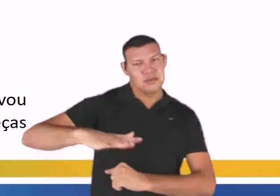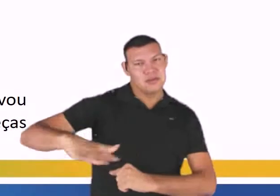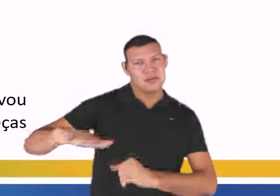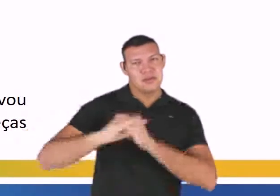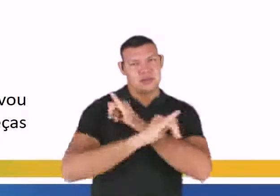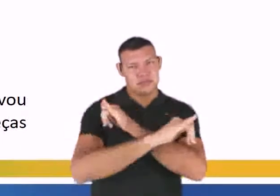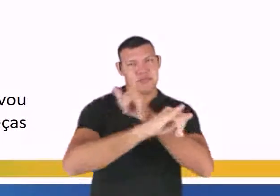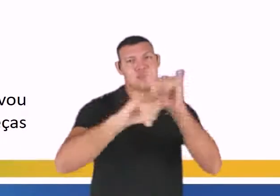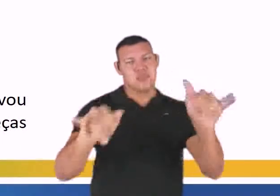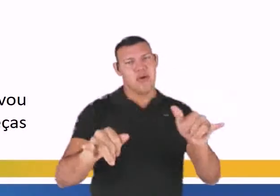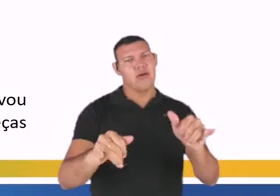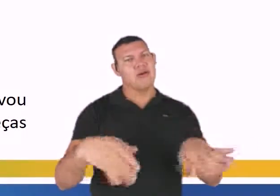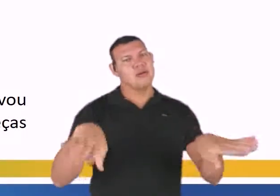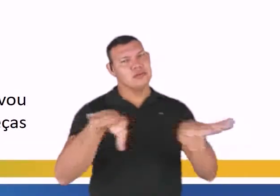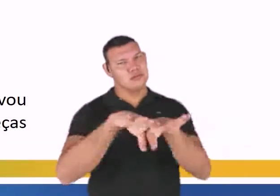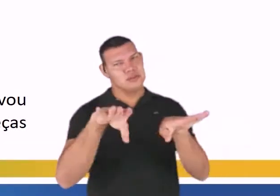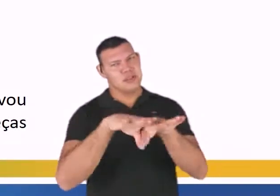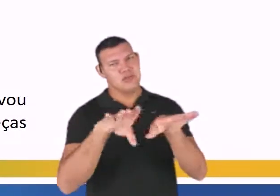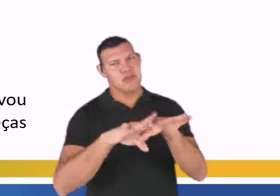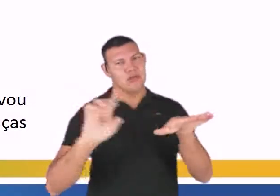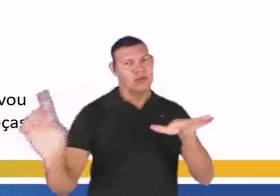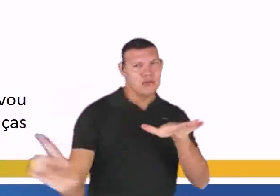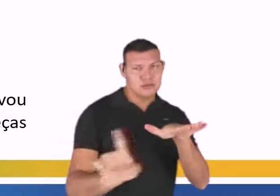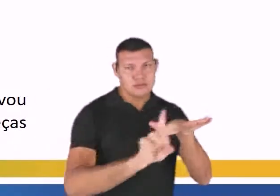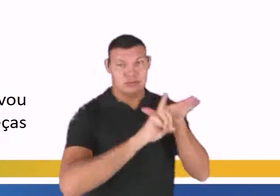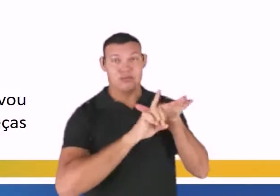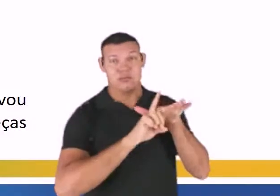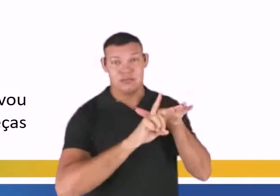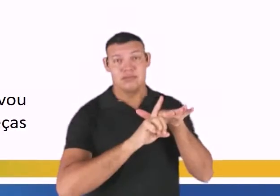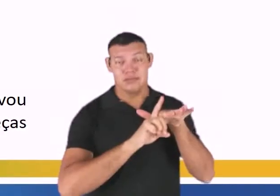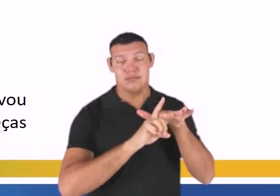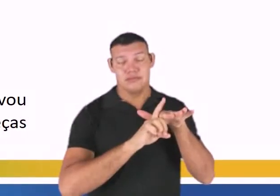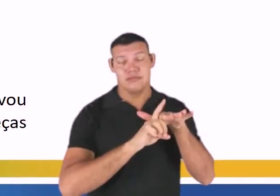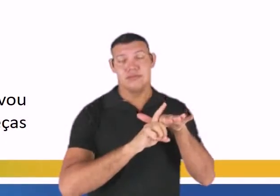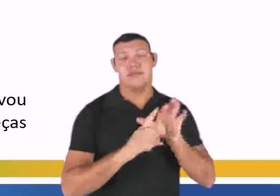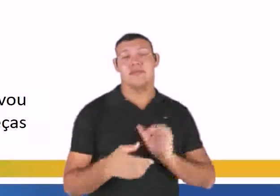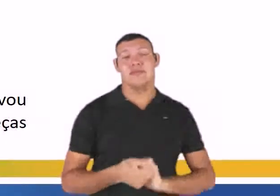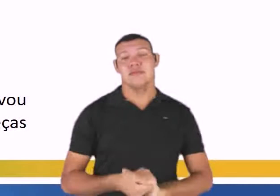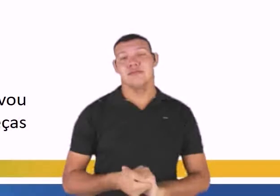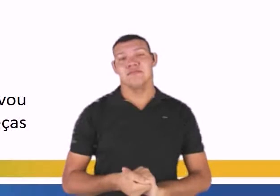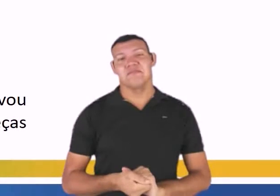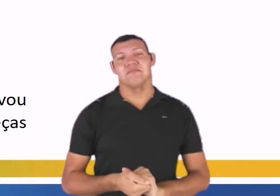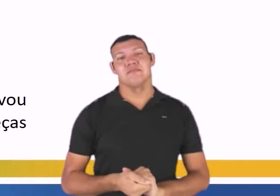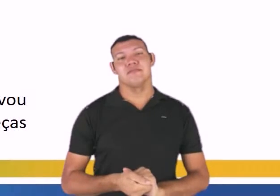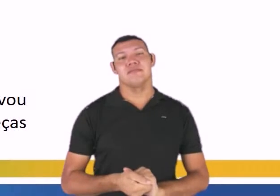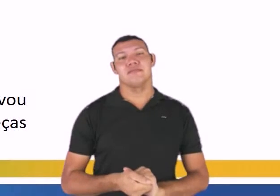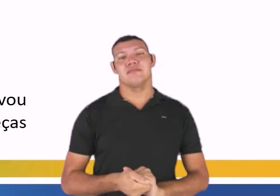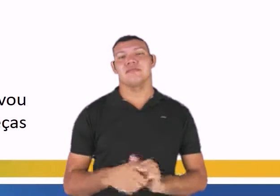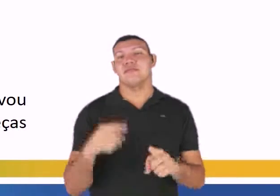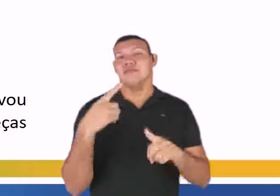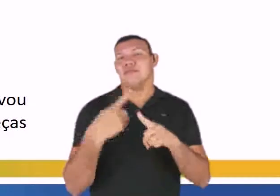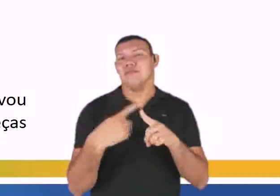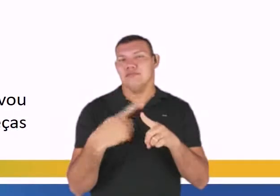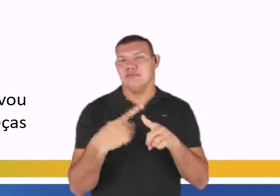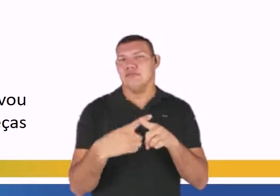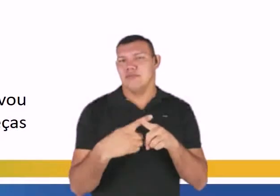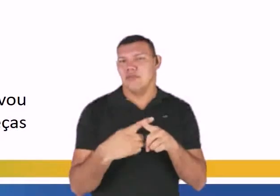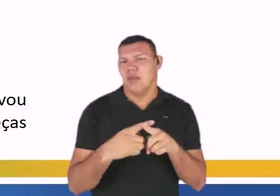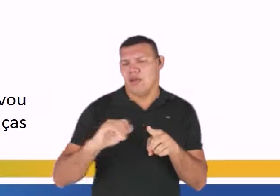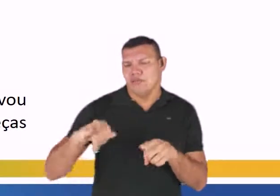trabalhada isoladamente, tá? O que se torna uma certa vantagem em relação a